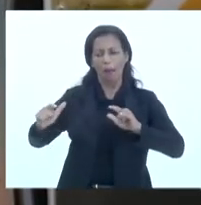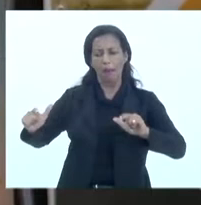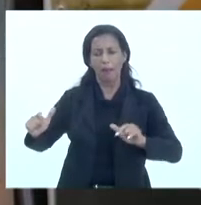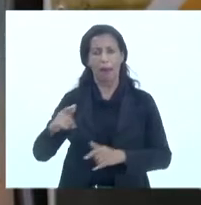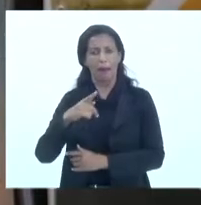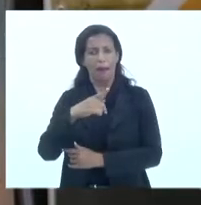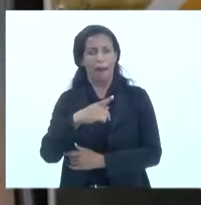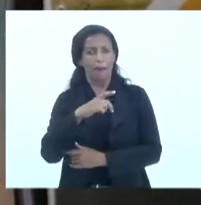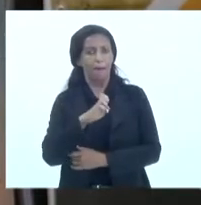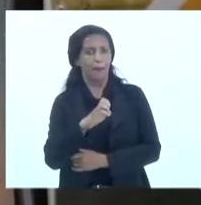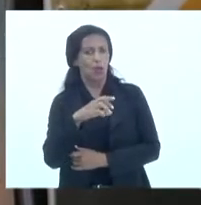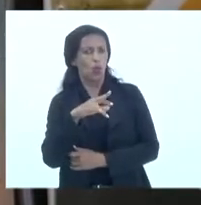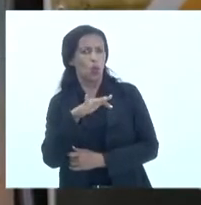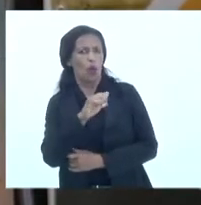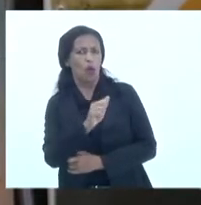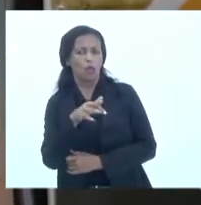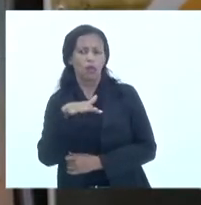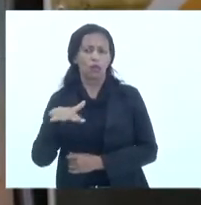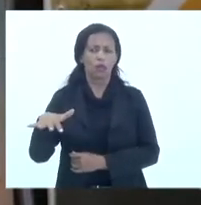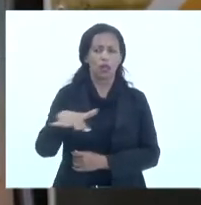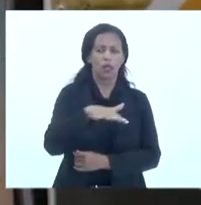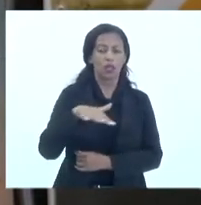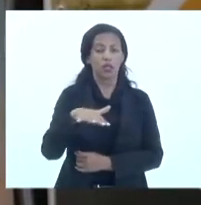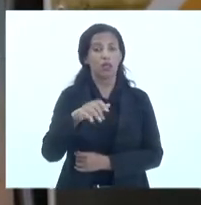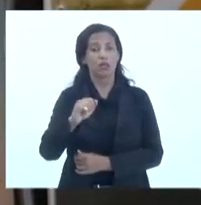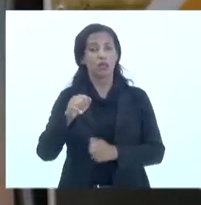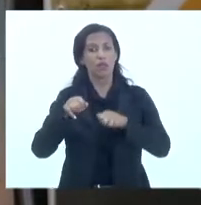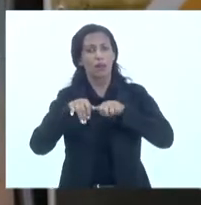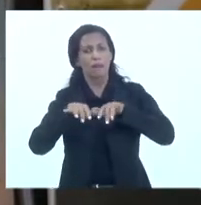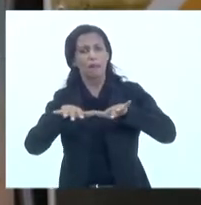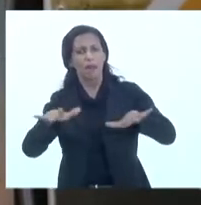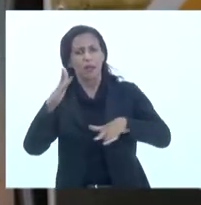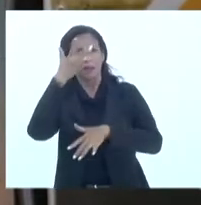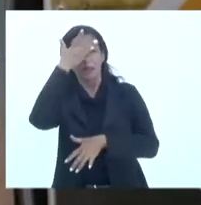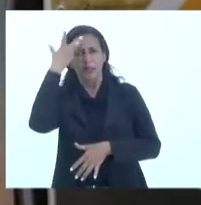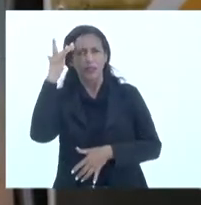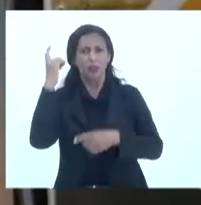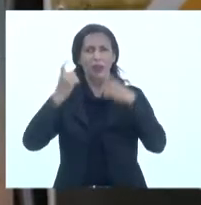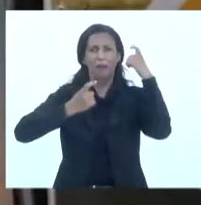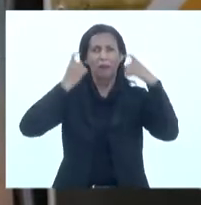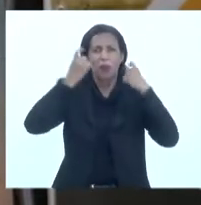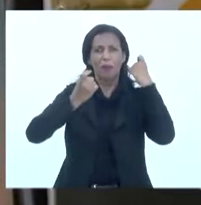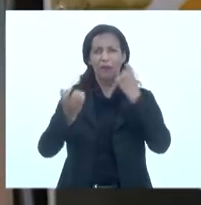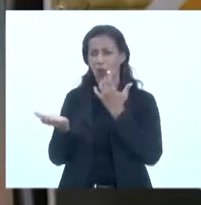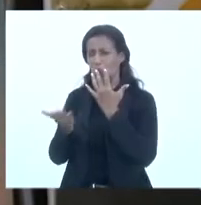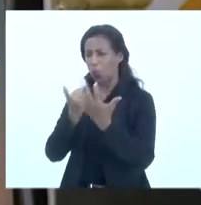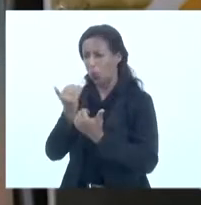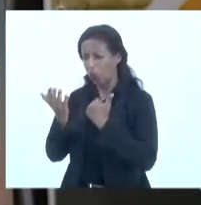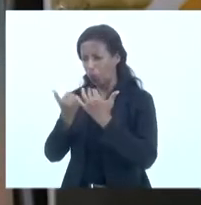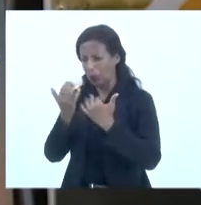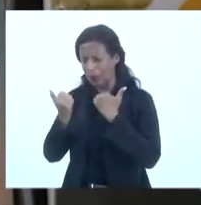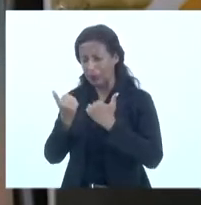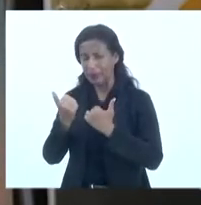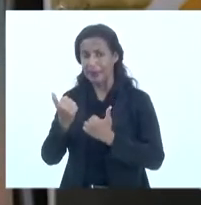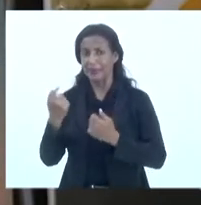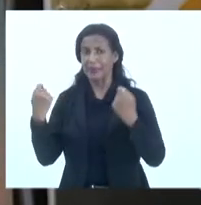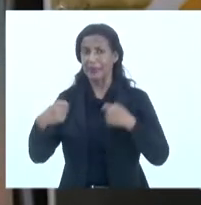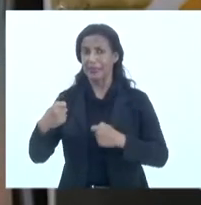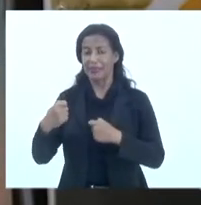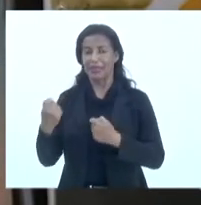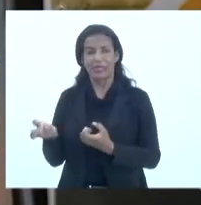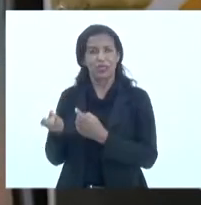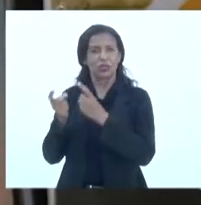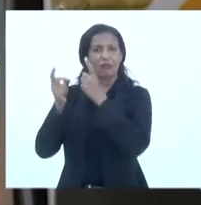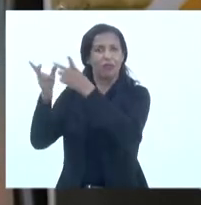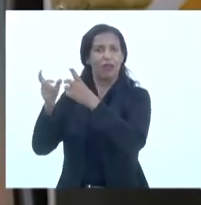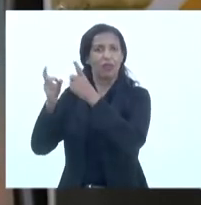agropecuária aqui nessa região, sendo que com a pandemia, cada vez mais as pessoas estão mais preocupadas com a alimentação e a gente importa a maior parte das